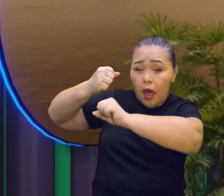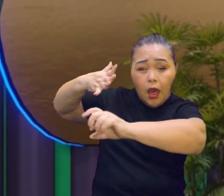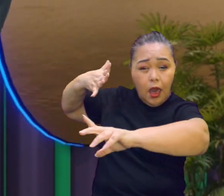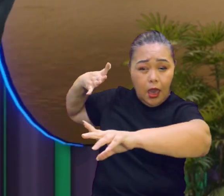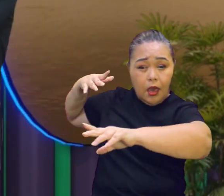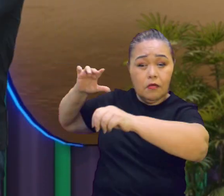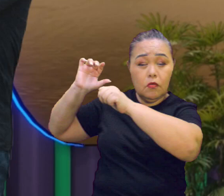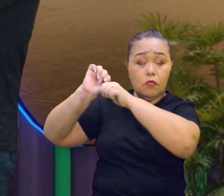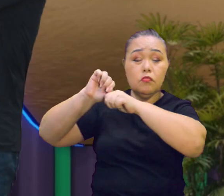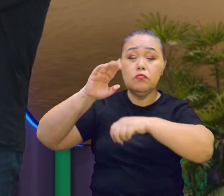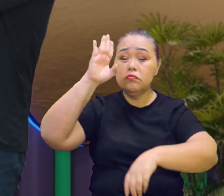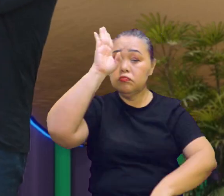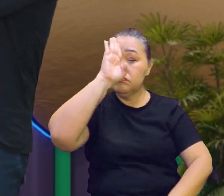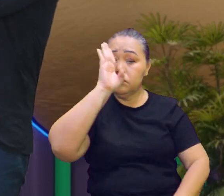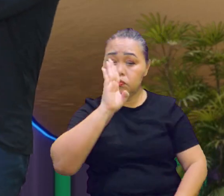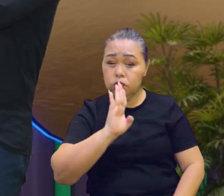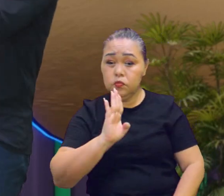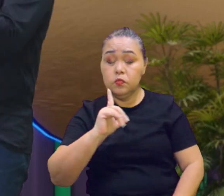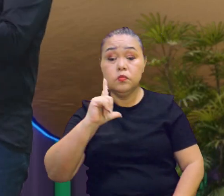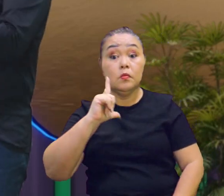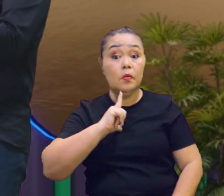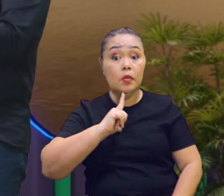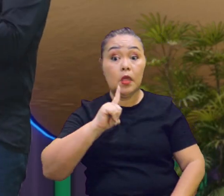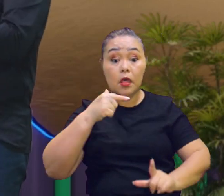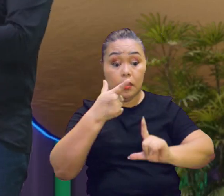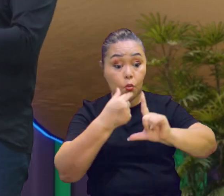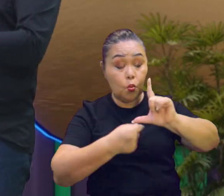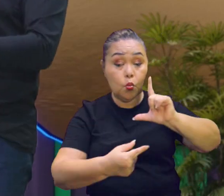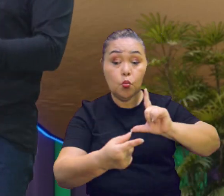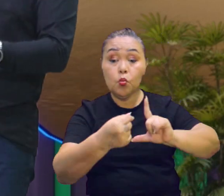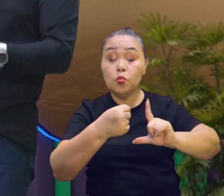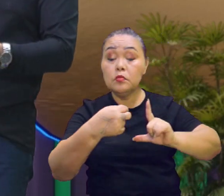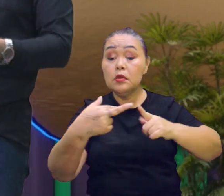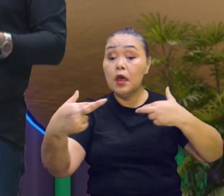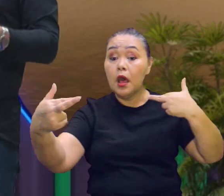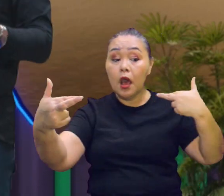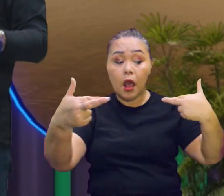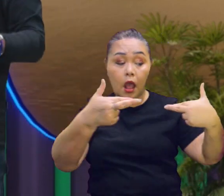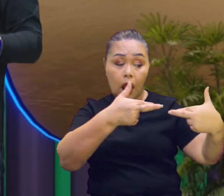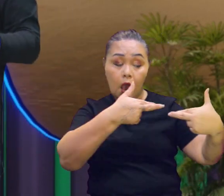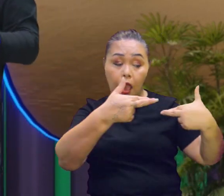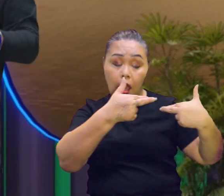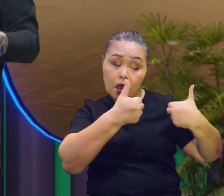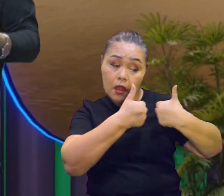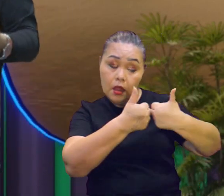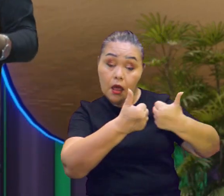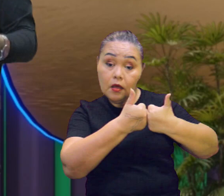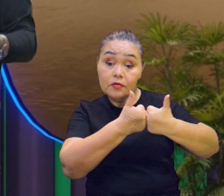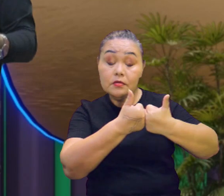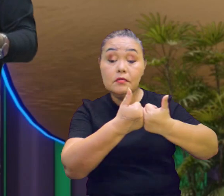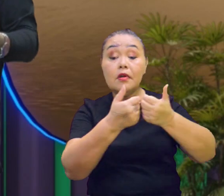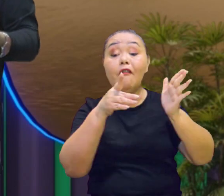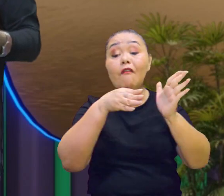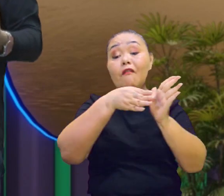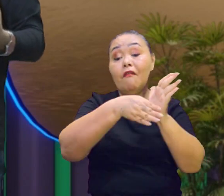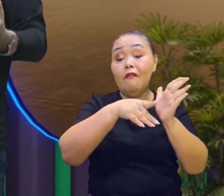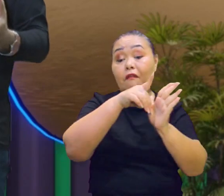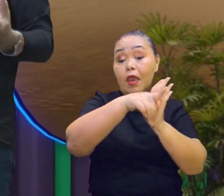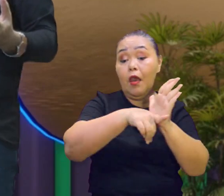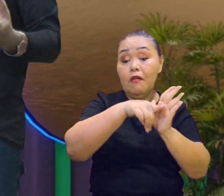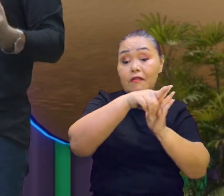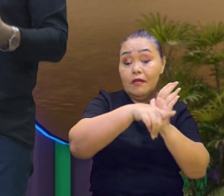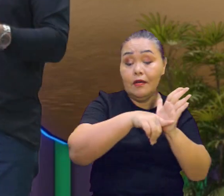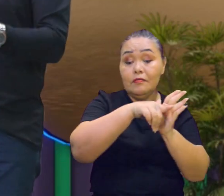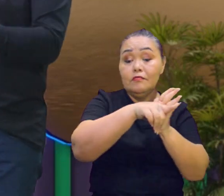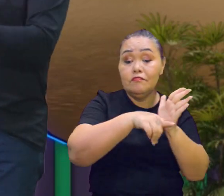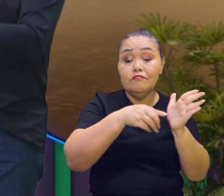O Brasil poderia ter na sua logística redes de transporte ferroviários,